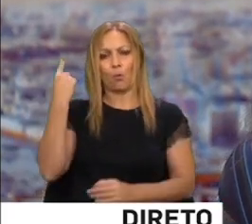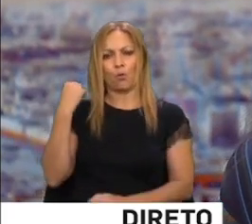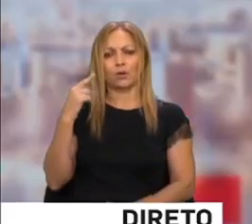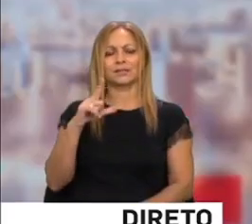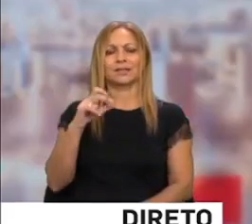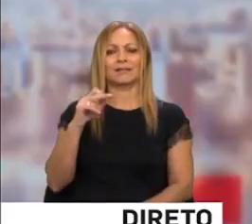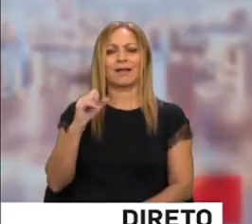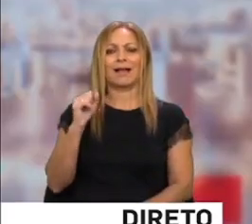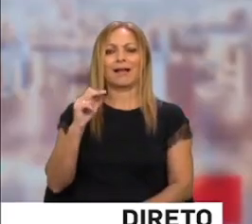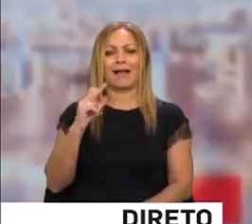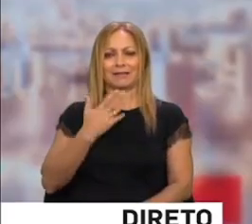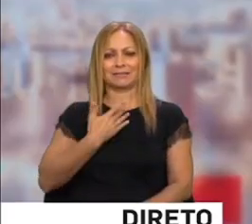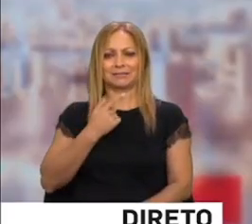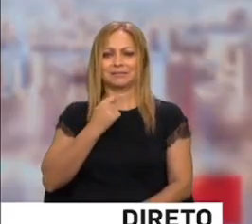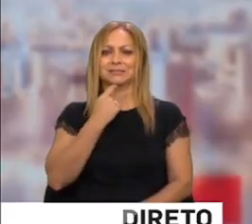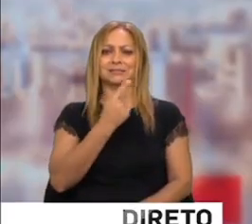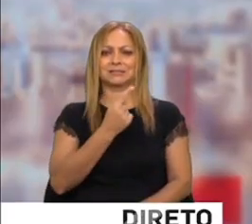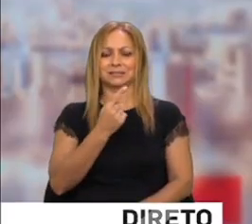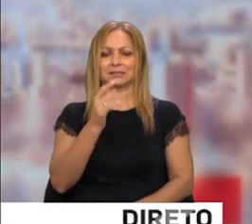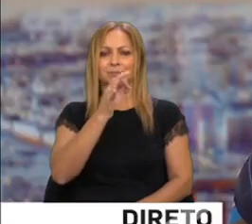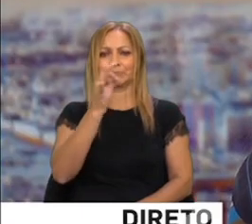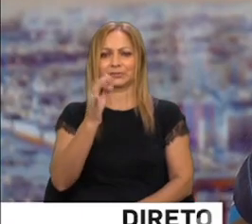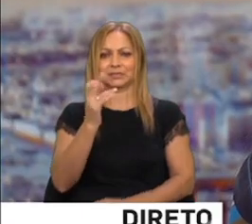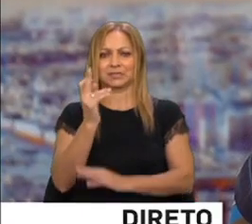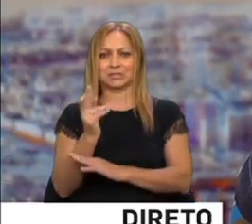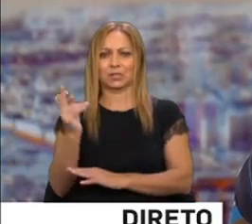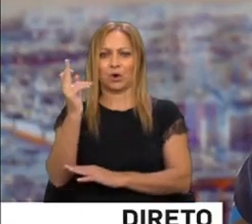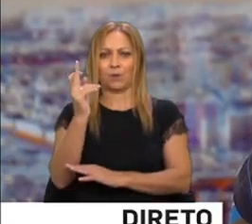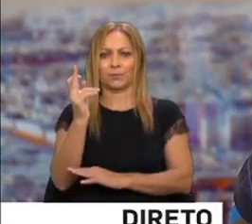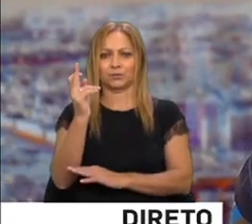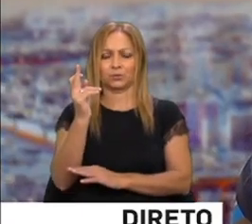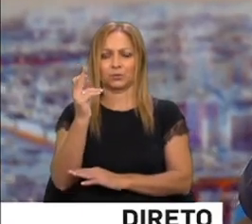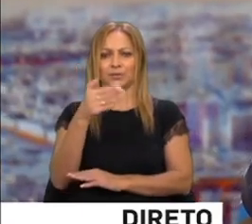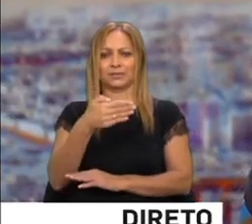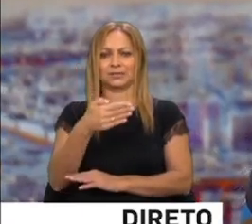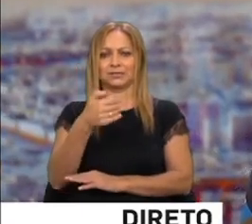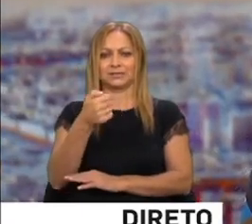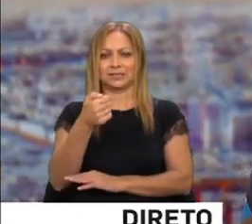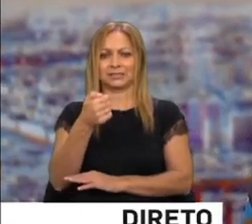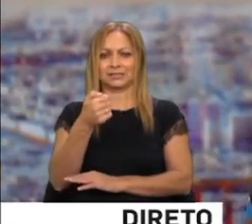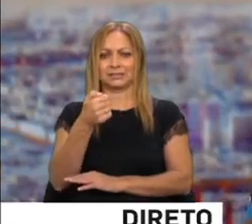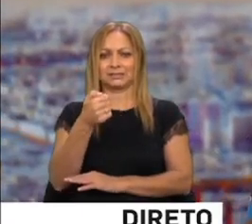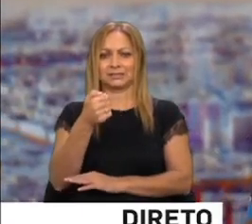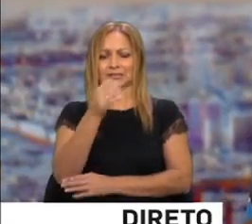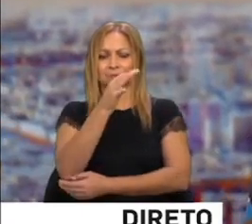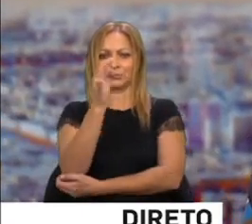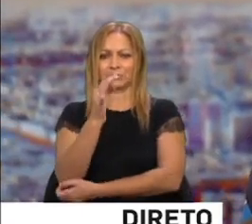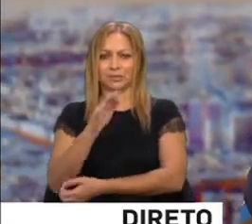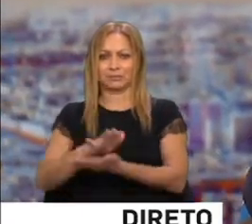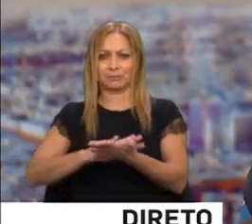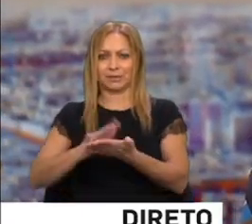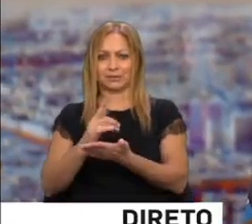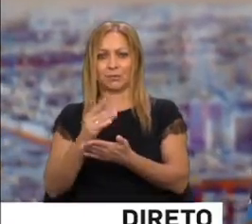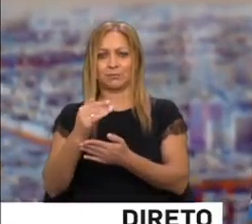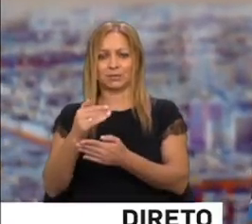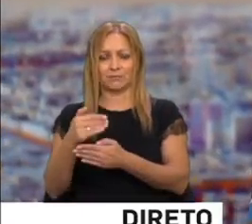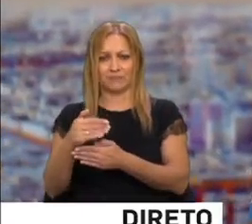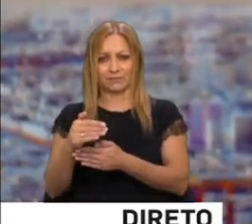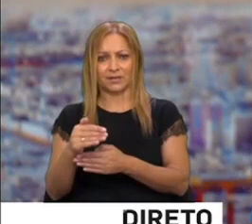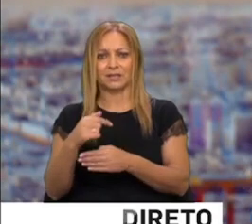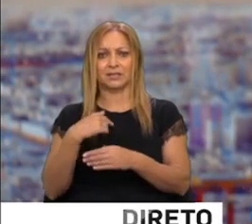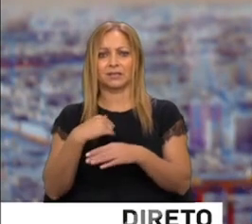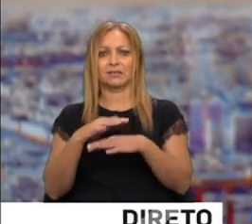dizer é que não só aumentou as taxas de juros de referência uma vez mais em 75 pontos de base mas vai voltar a fazê-lo e falo-a